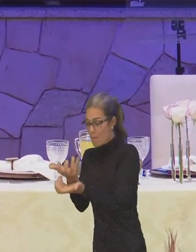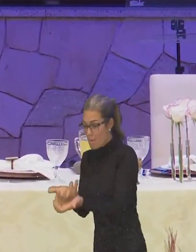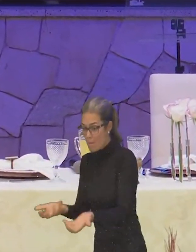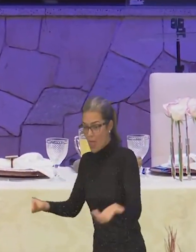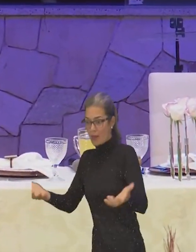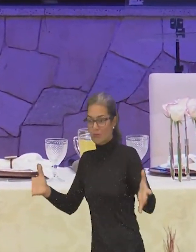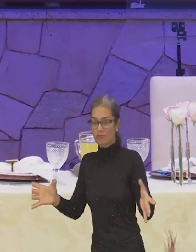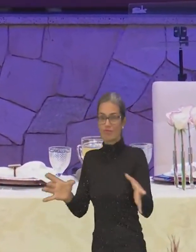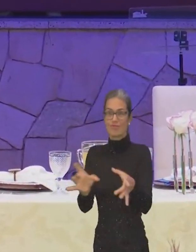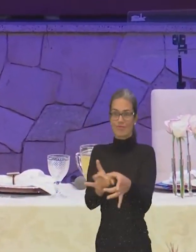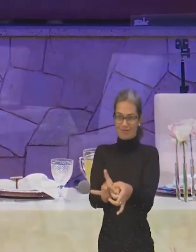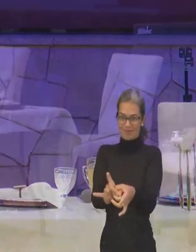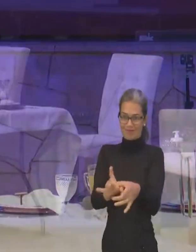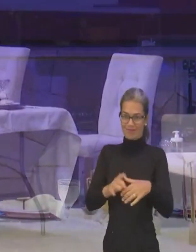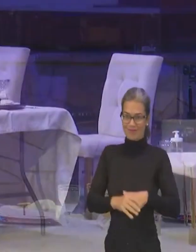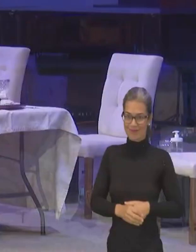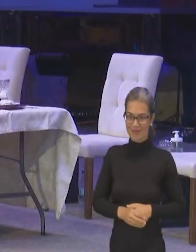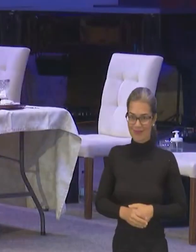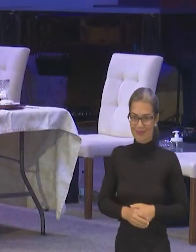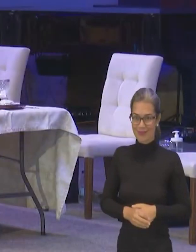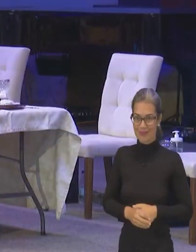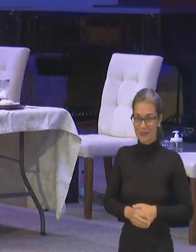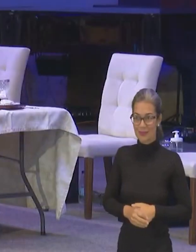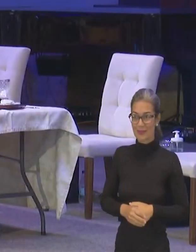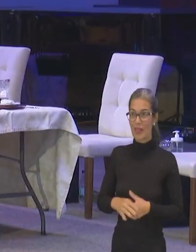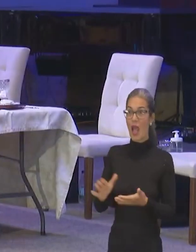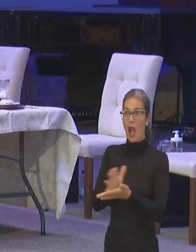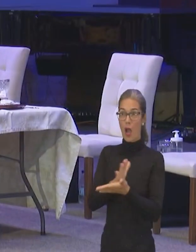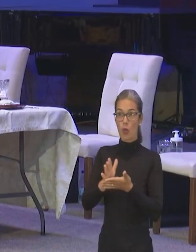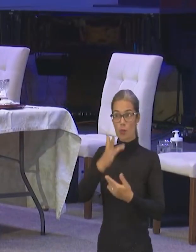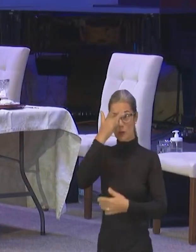palavra, olhando para a mesa.